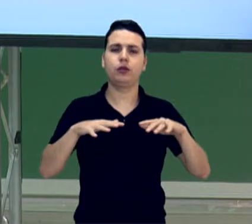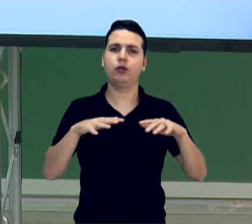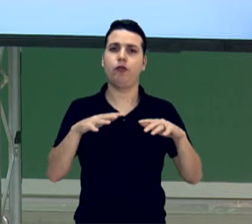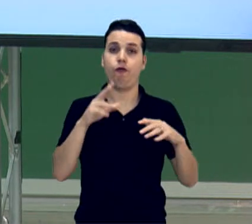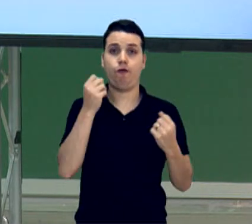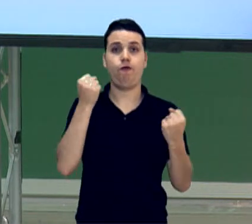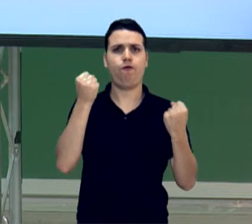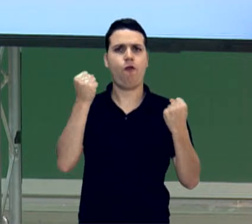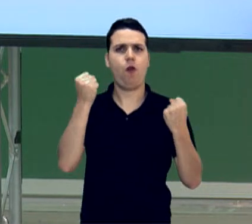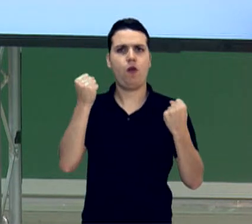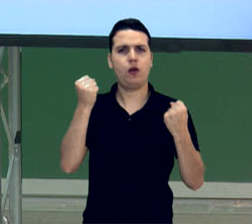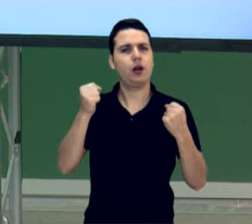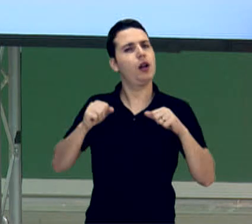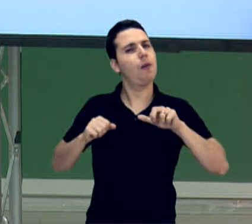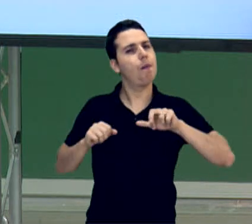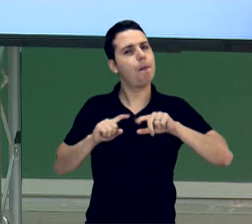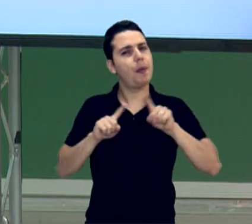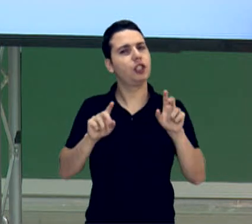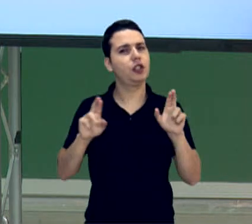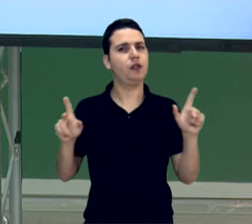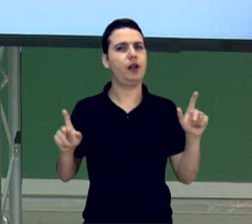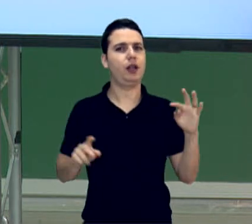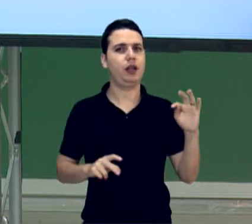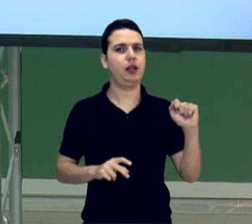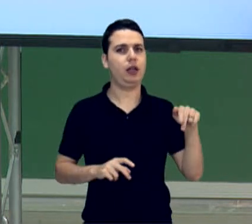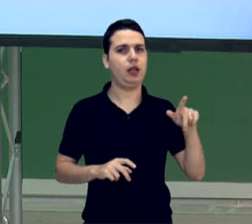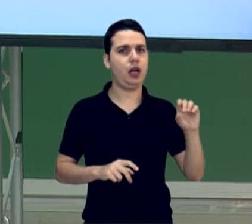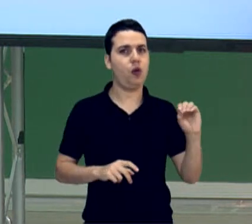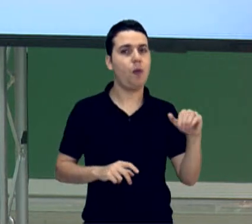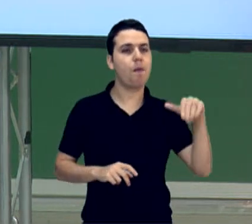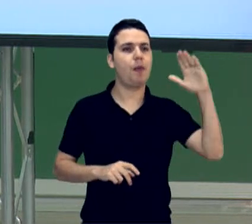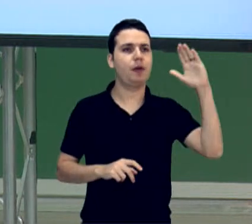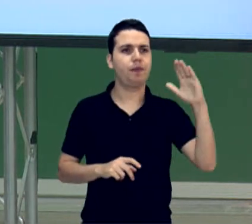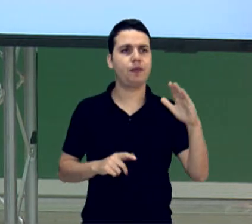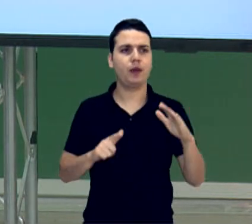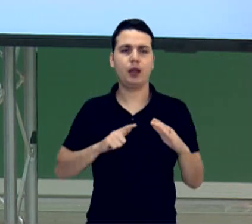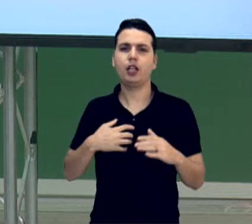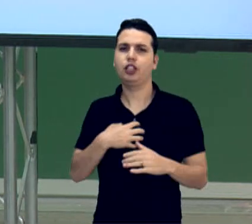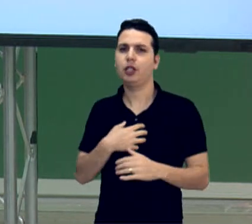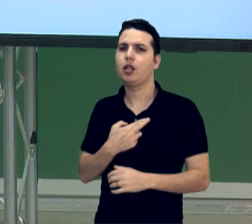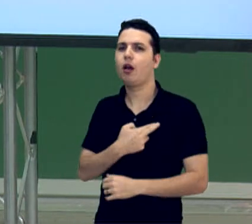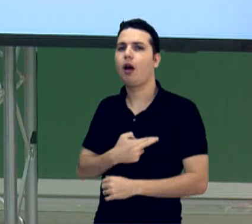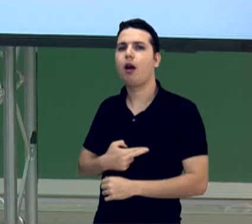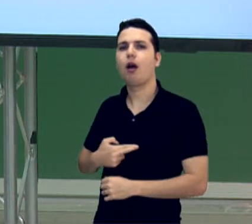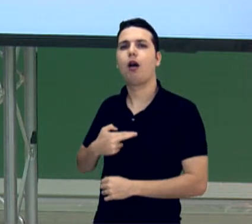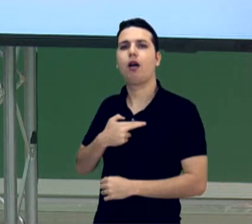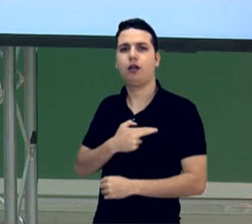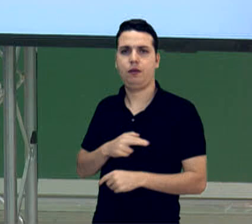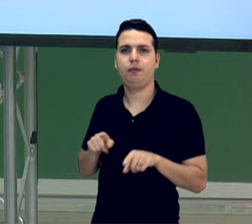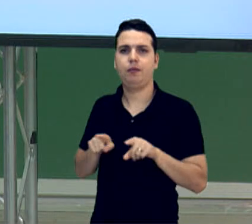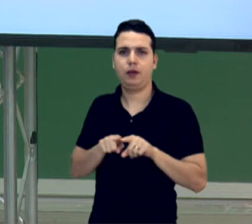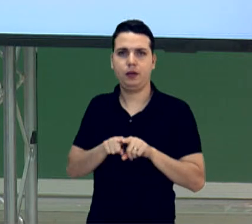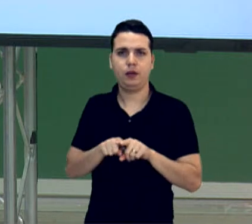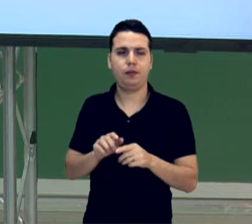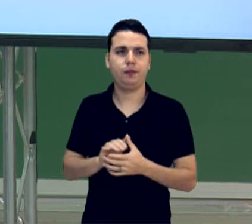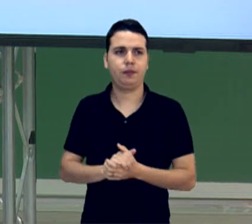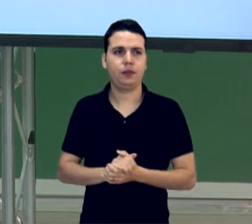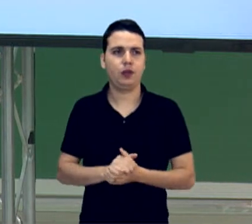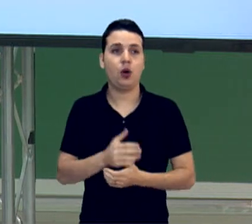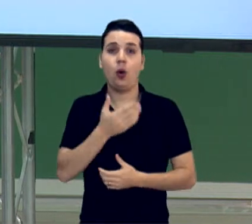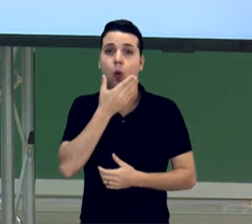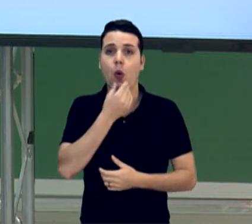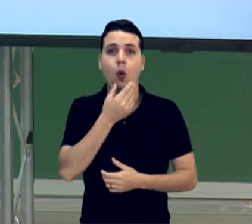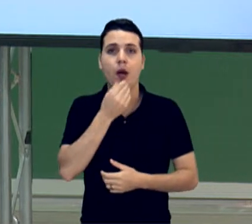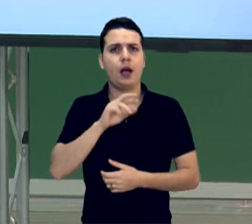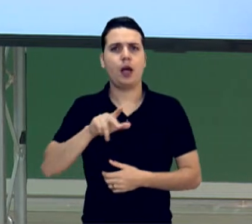tanto quanto o tango e o passo doble, insistentes e românticos, então tem um pouco de romantismo, né? O rapaz não